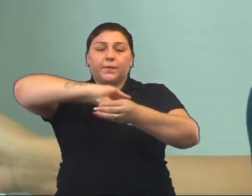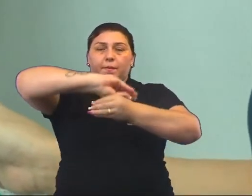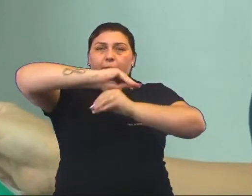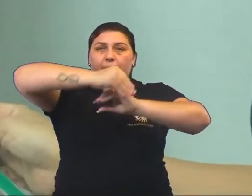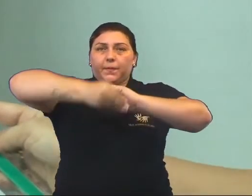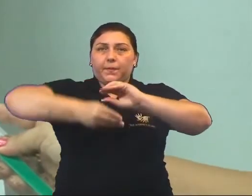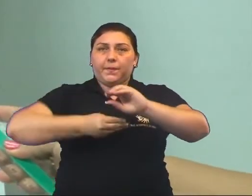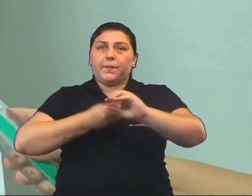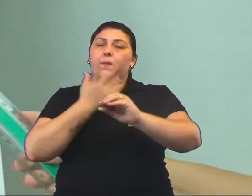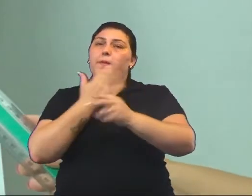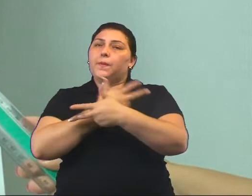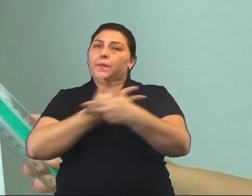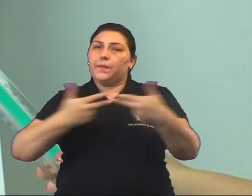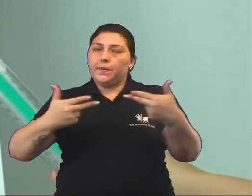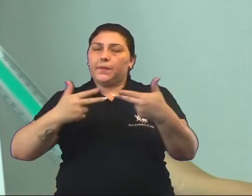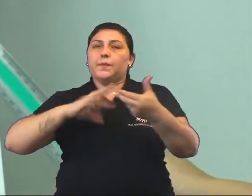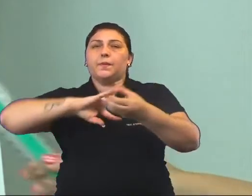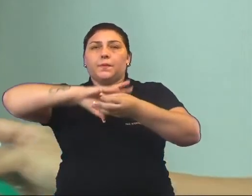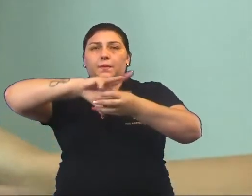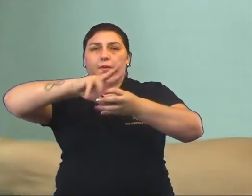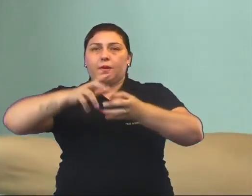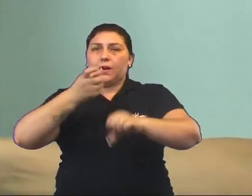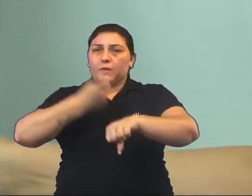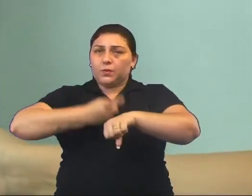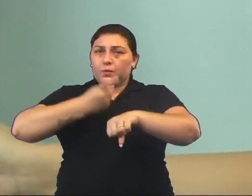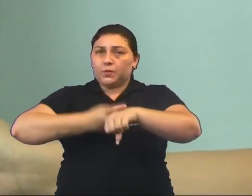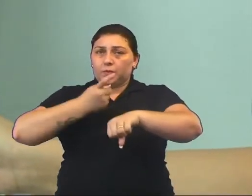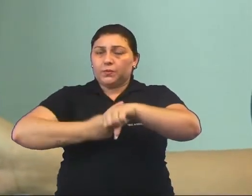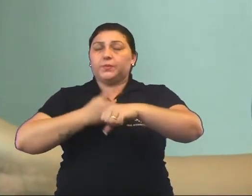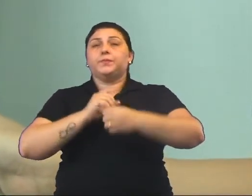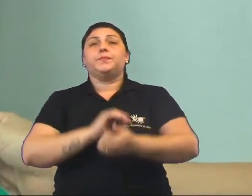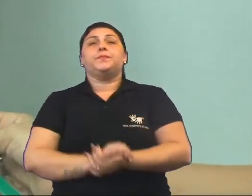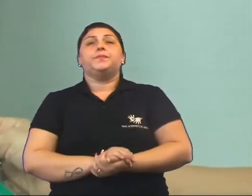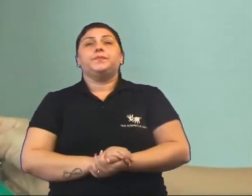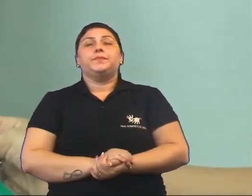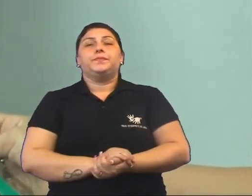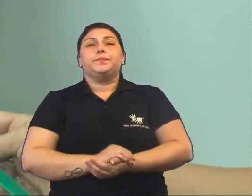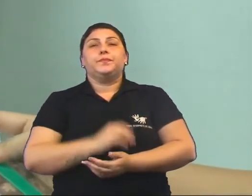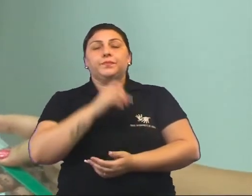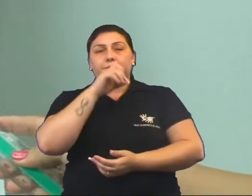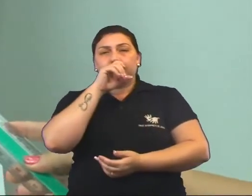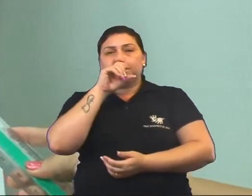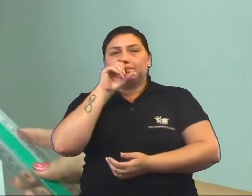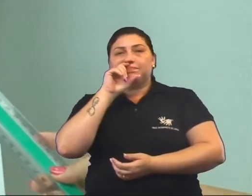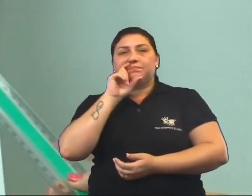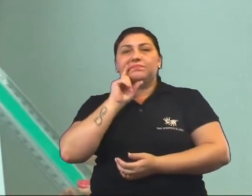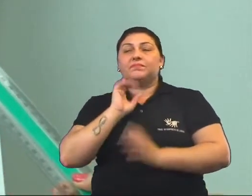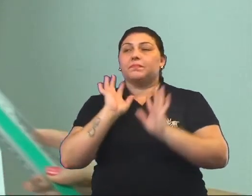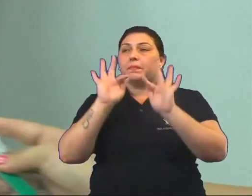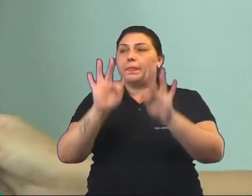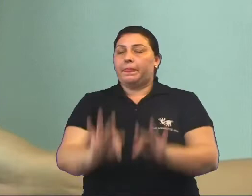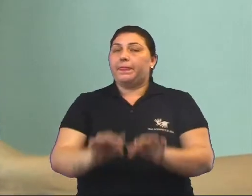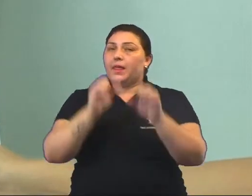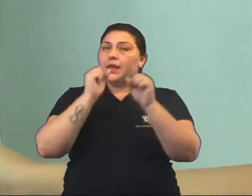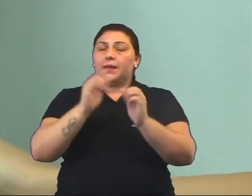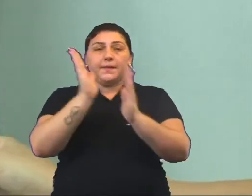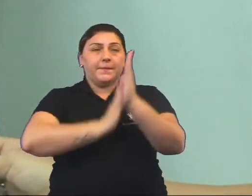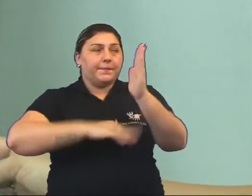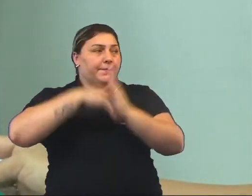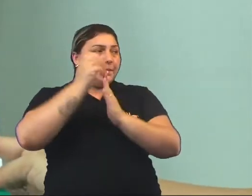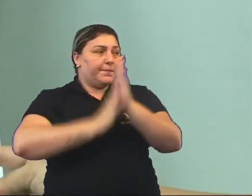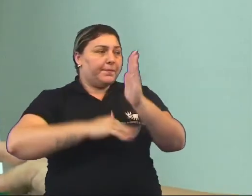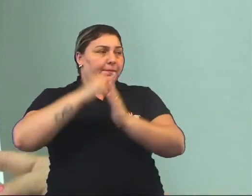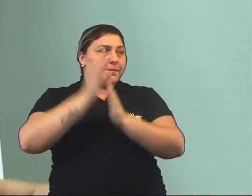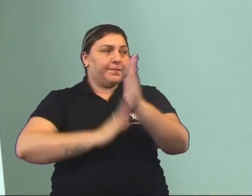fita adesiva colorida em volta da bolinha, para que ela não desmanche. Para finalizar, podemos pintar